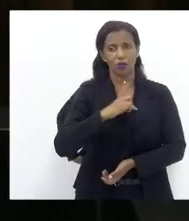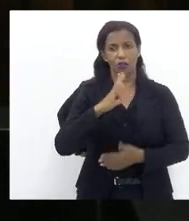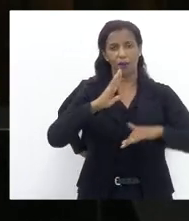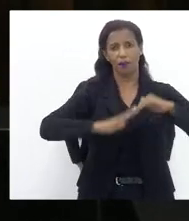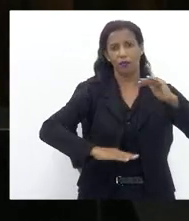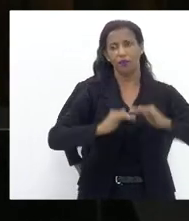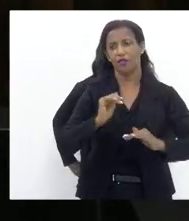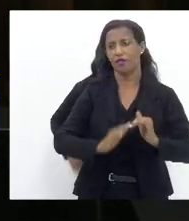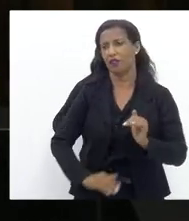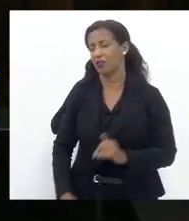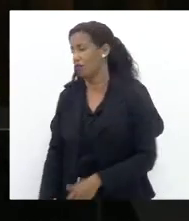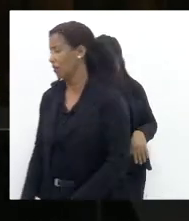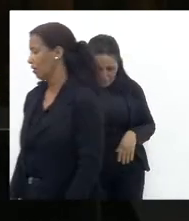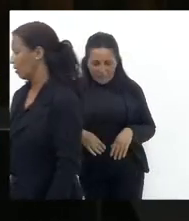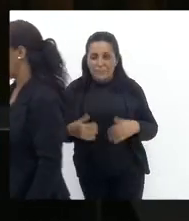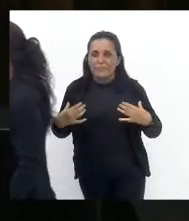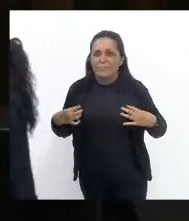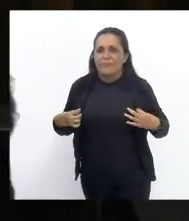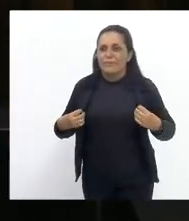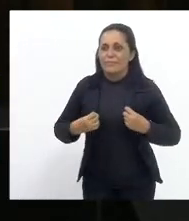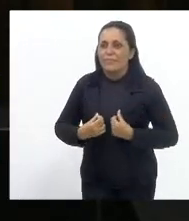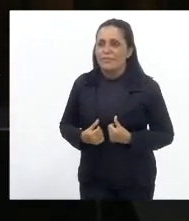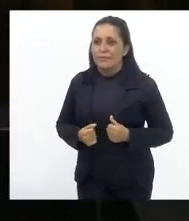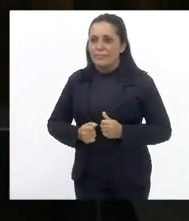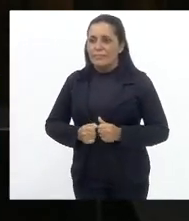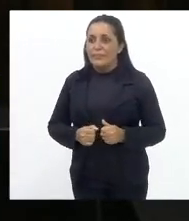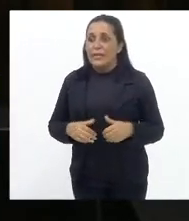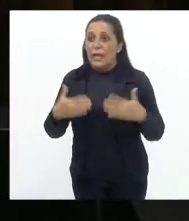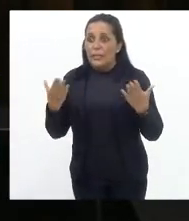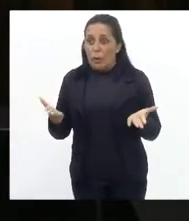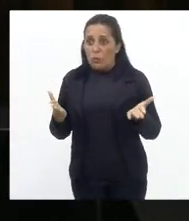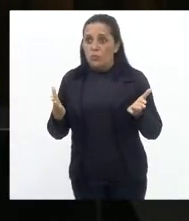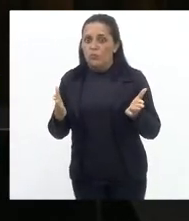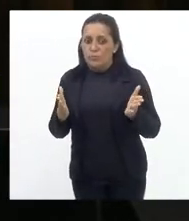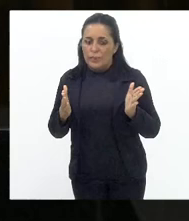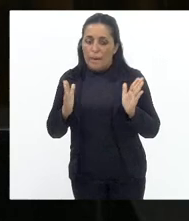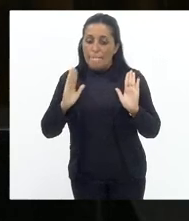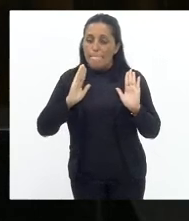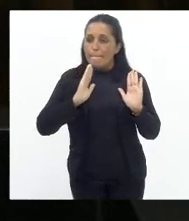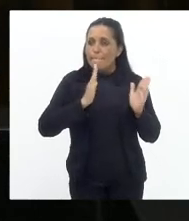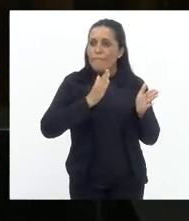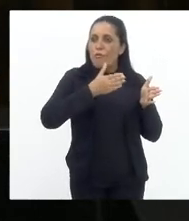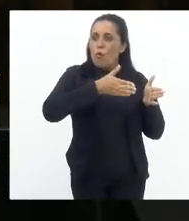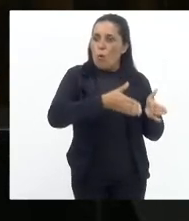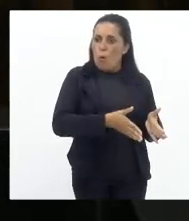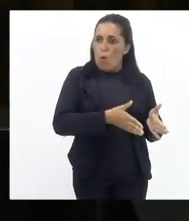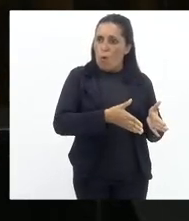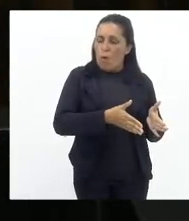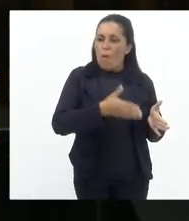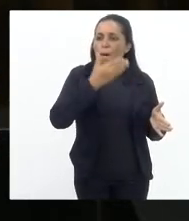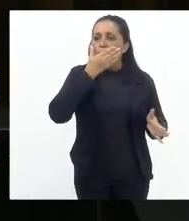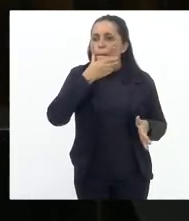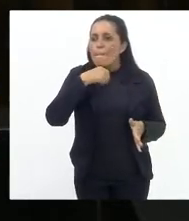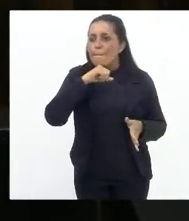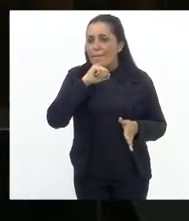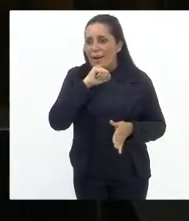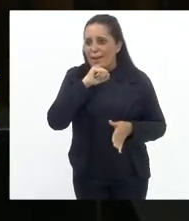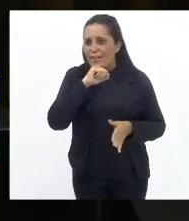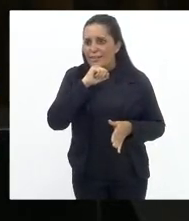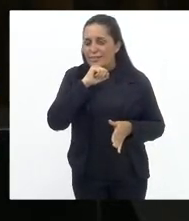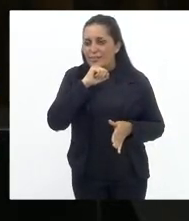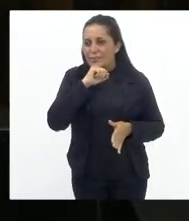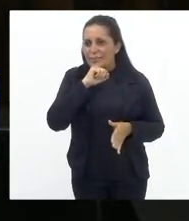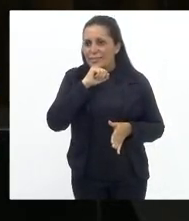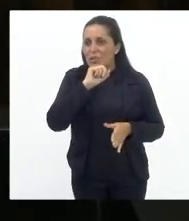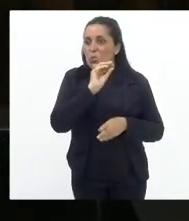profissionais que cuidam lidam com pessoas com deficiência pais cuidadores de pessoas com deficiência uma lei que